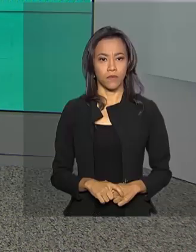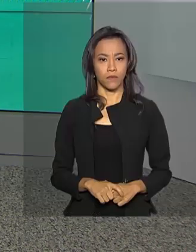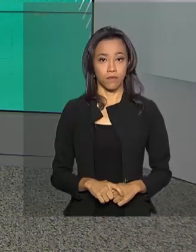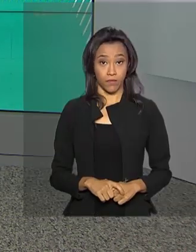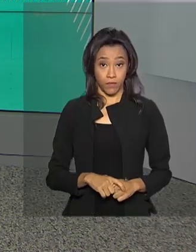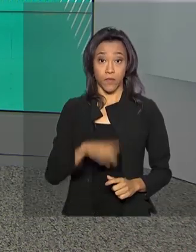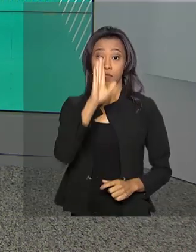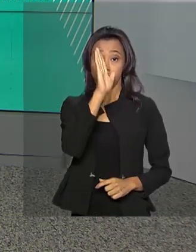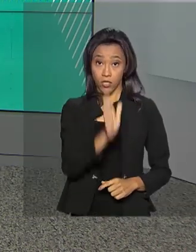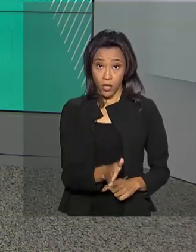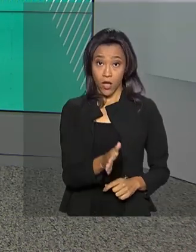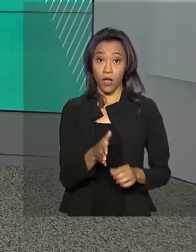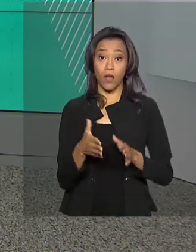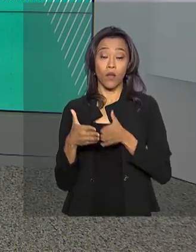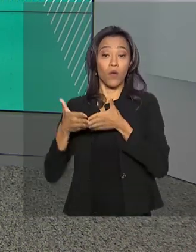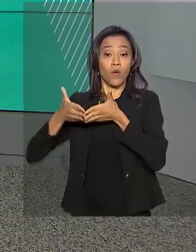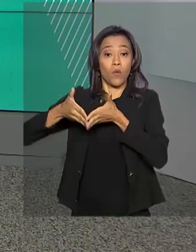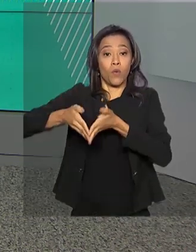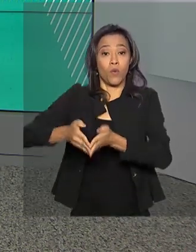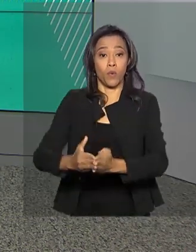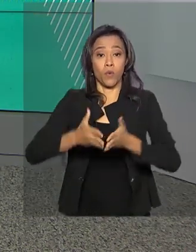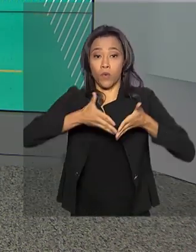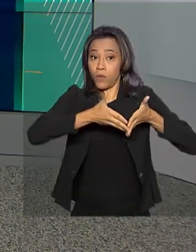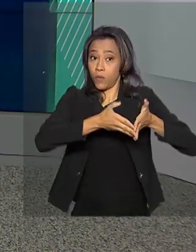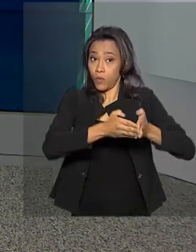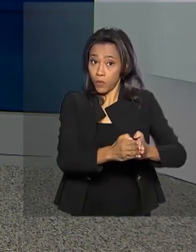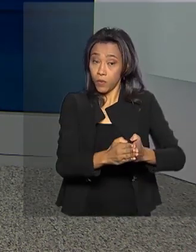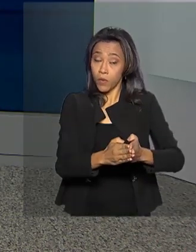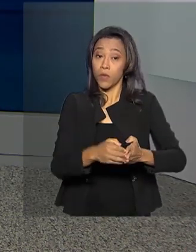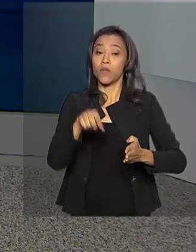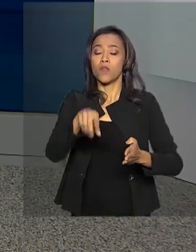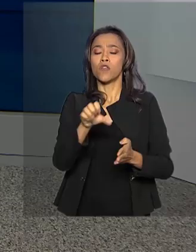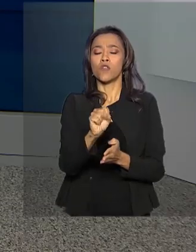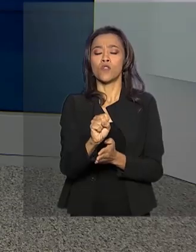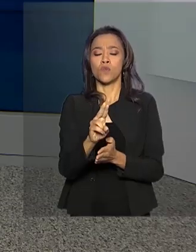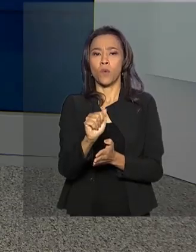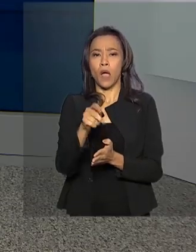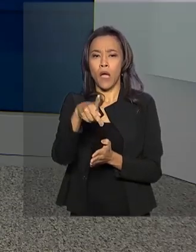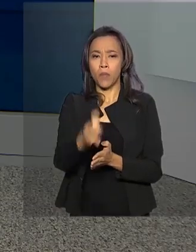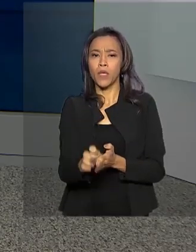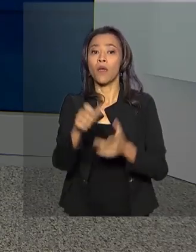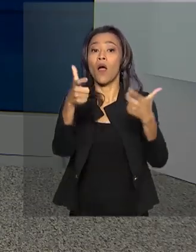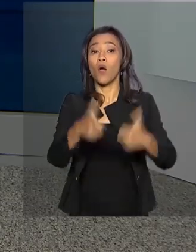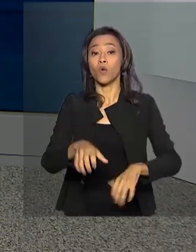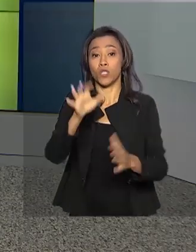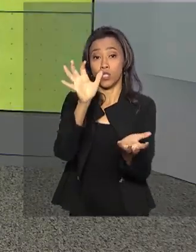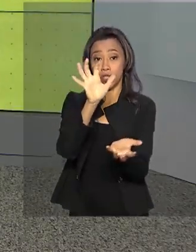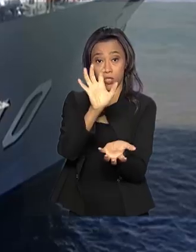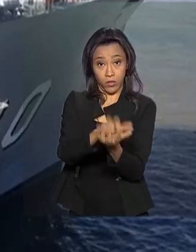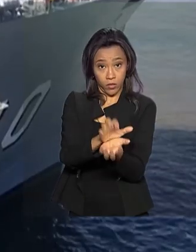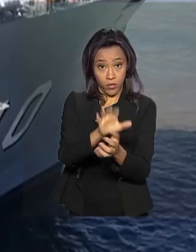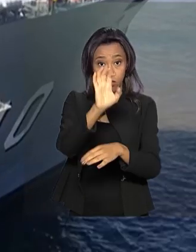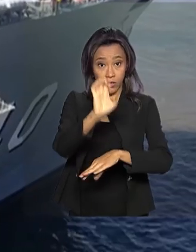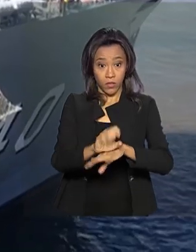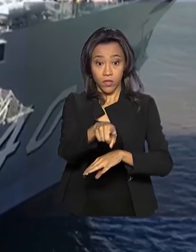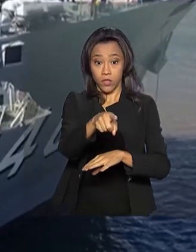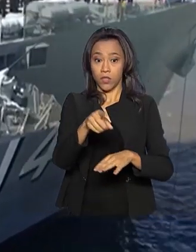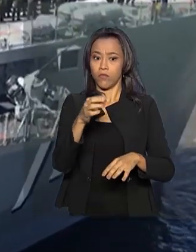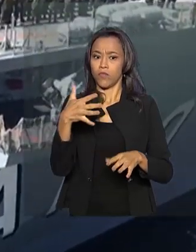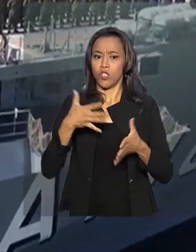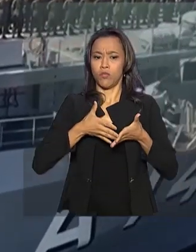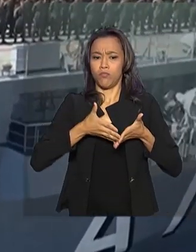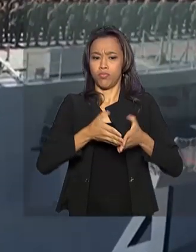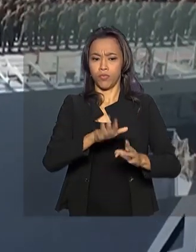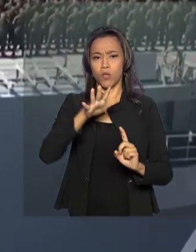Já estão no porto de Suape, em Pernambuco, os dois maiores navios da Marinha, o Porta Helicópteros Atlântico e o